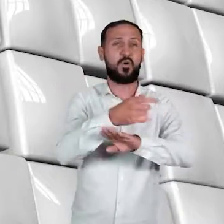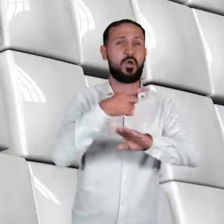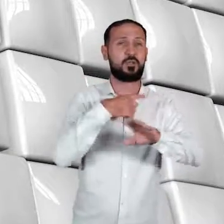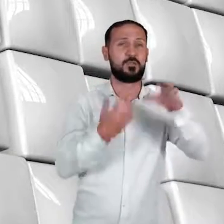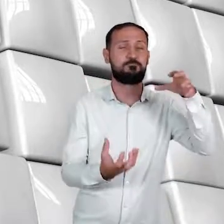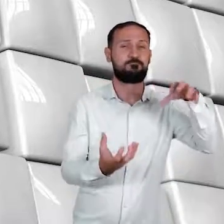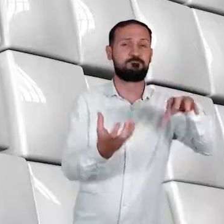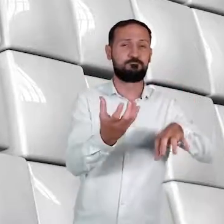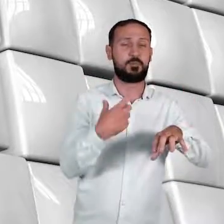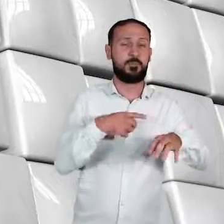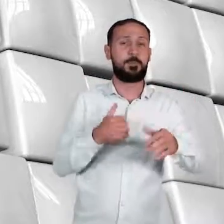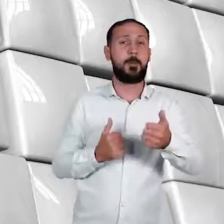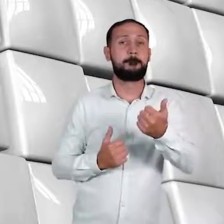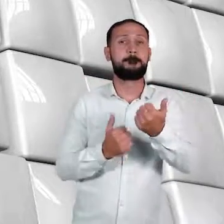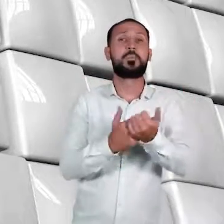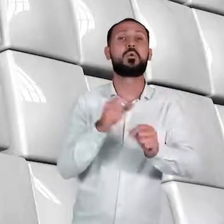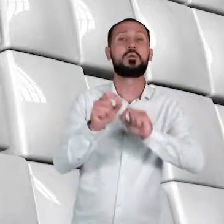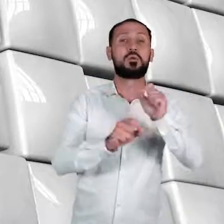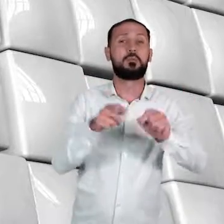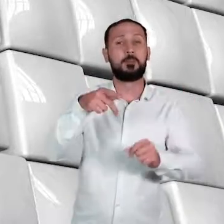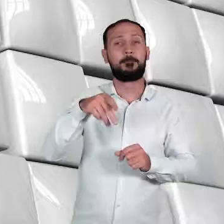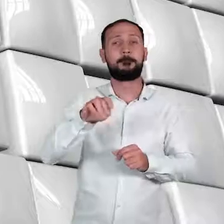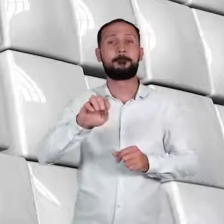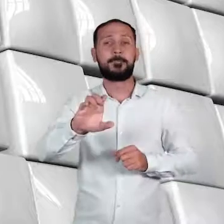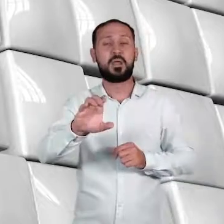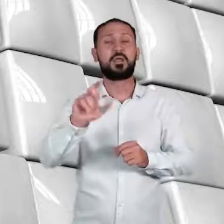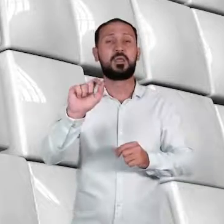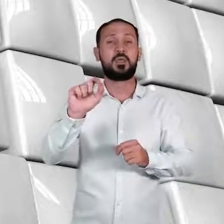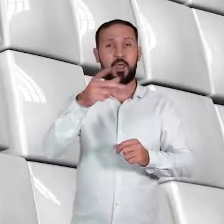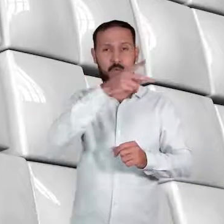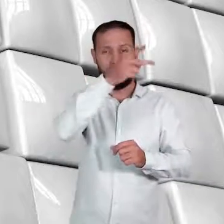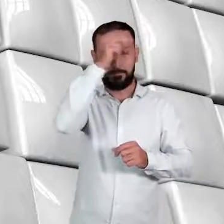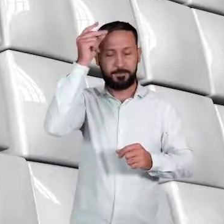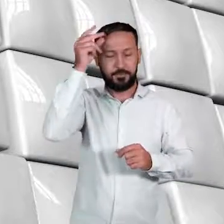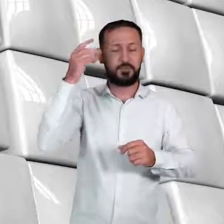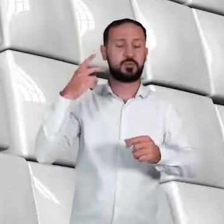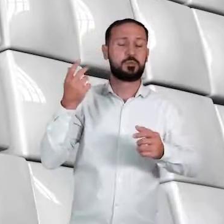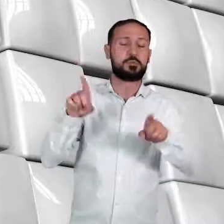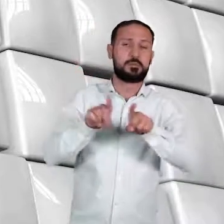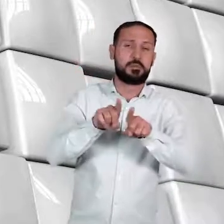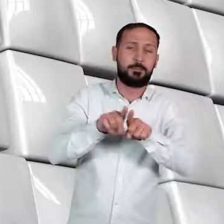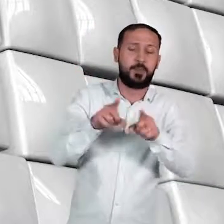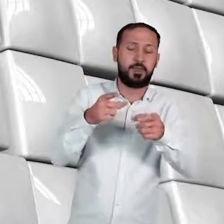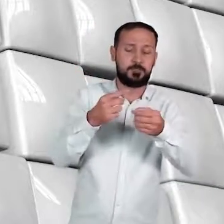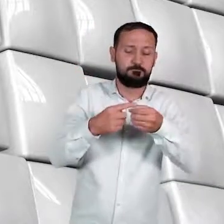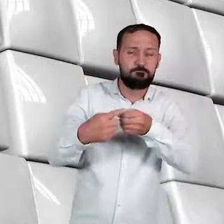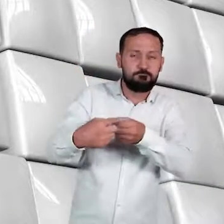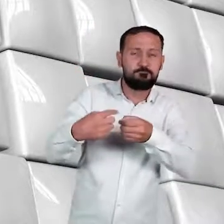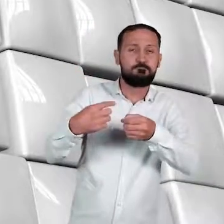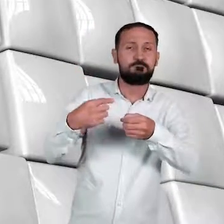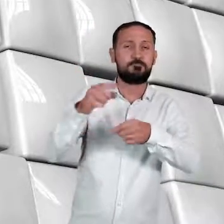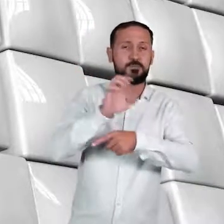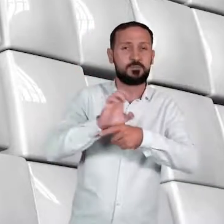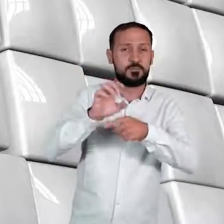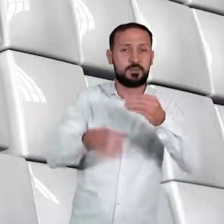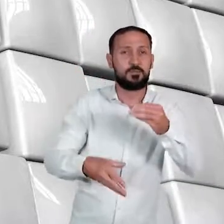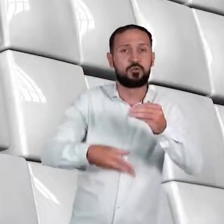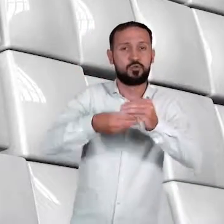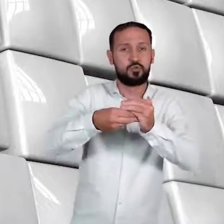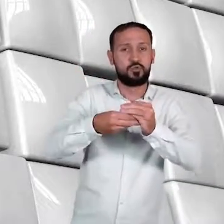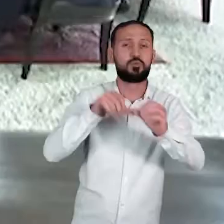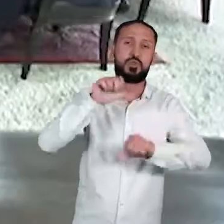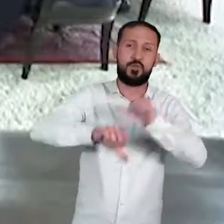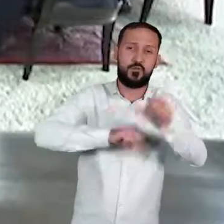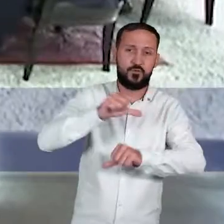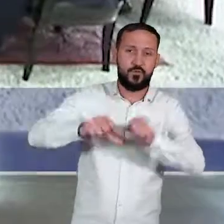Federal apoiar a tramitação de uma PEC que inclui estados e municípios nas mudanças da reforma da